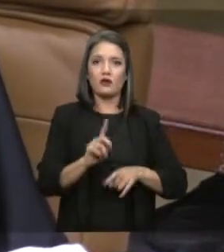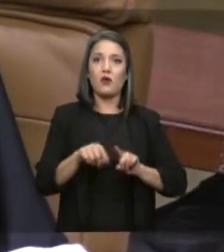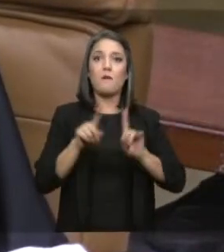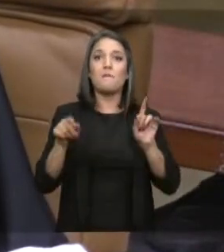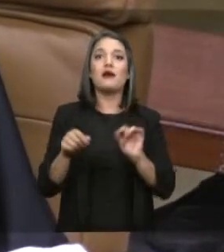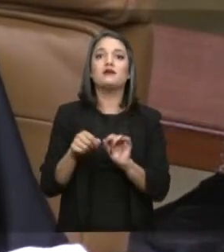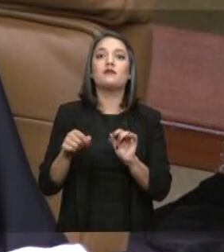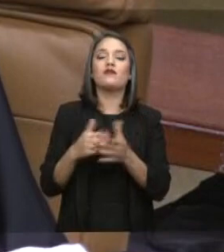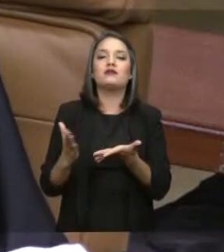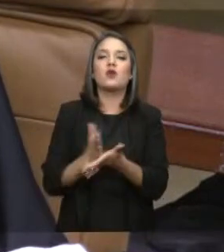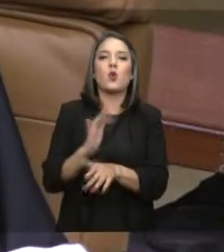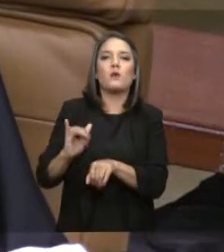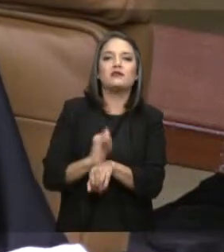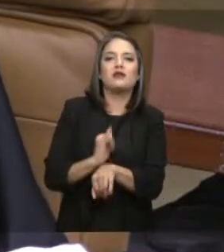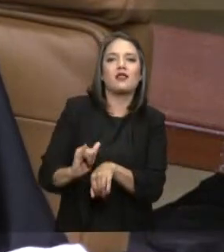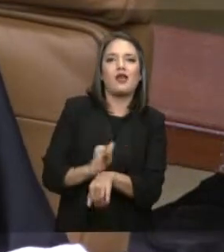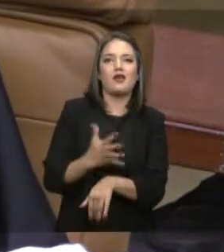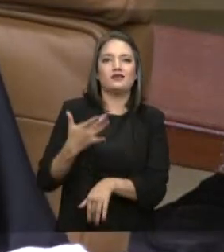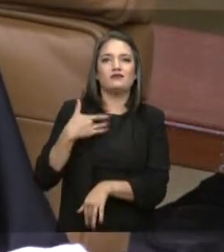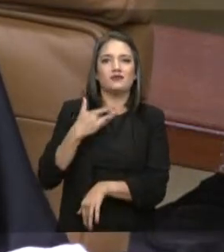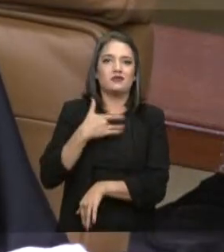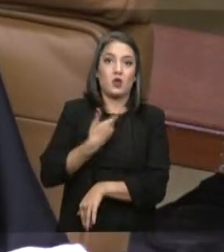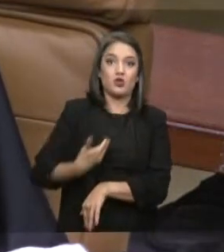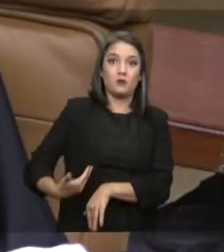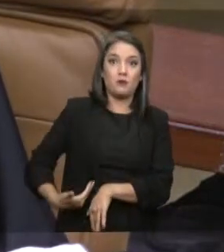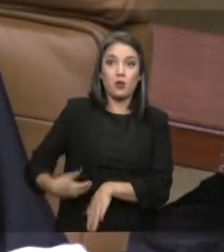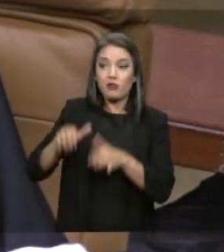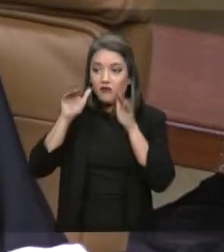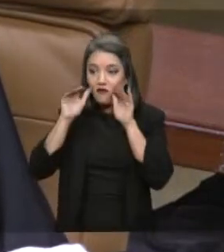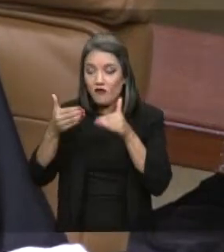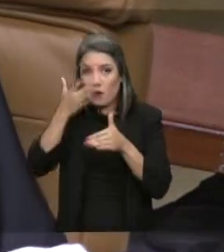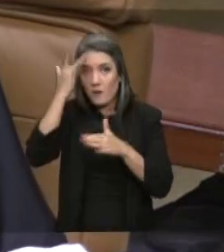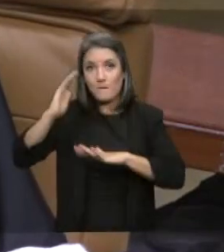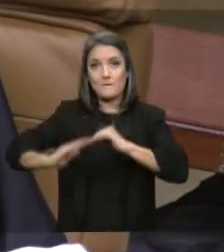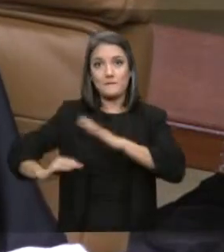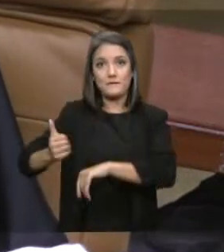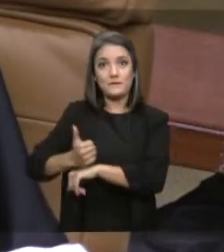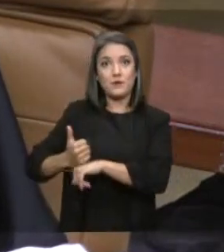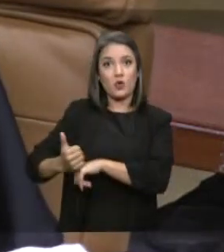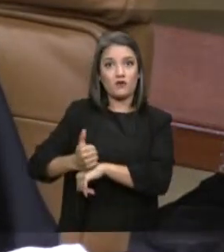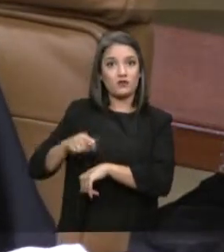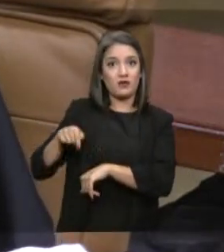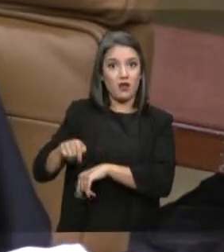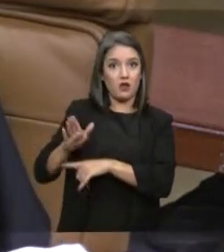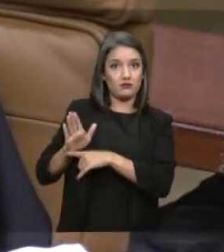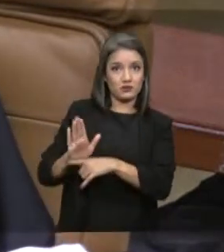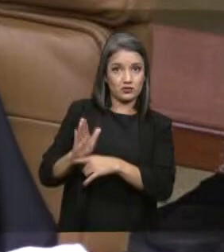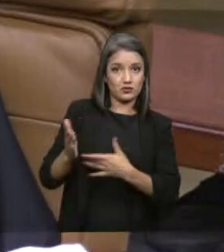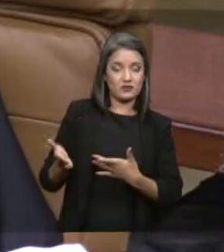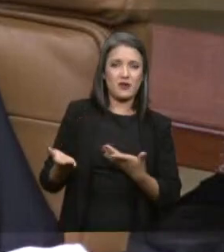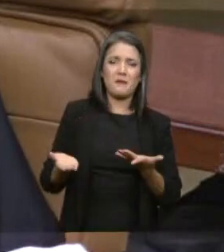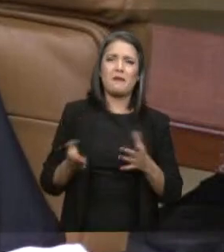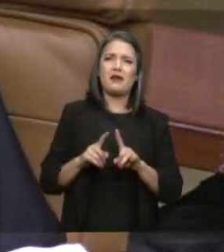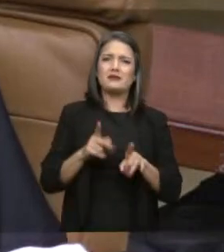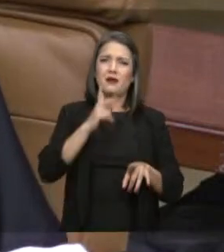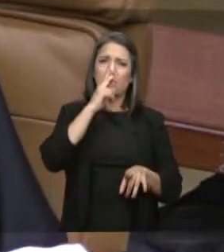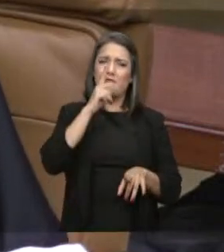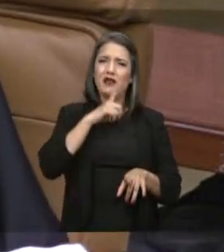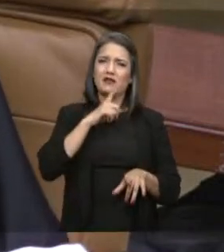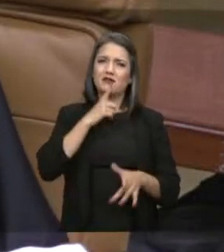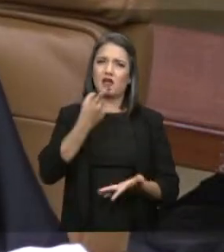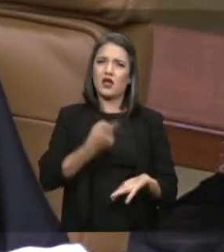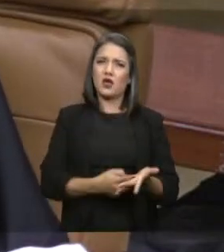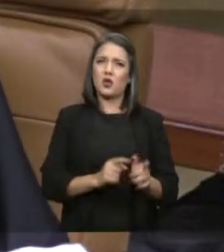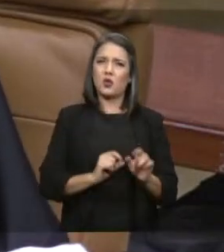política de saúde pública voltada aqueles profissionais que me parece pode ser descamada